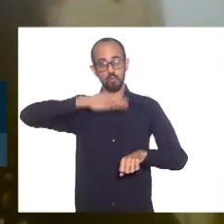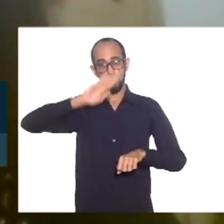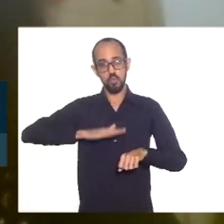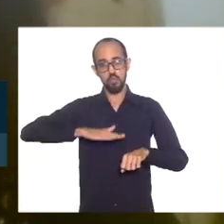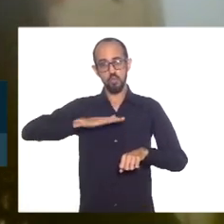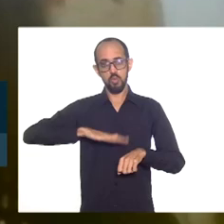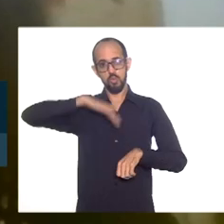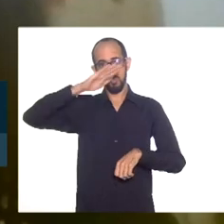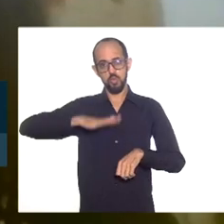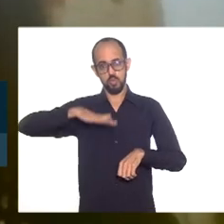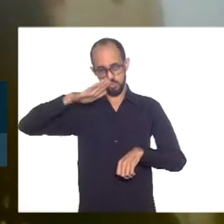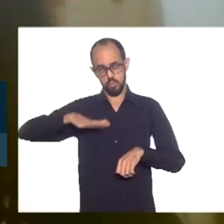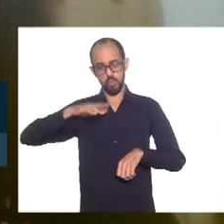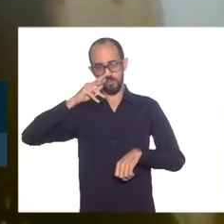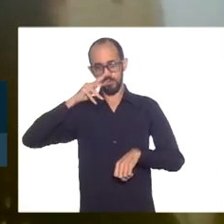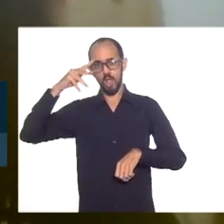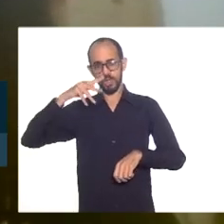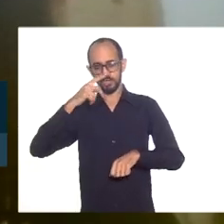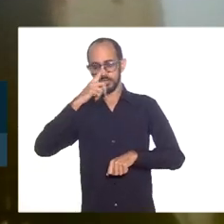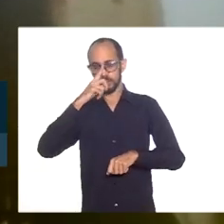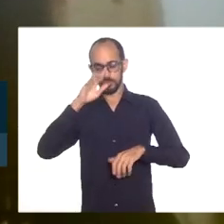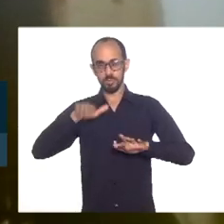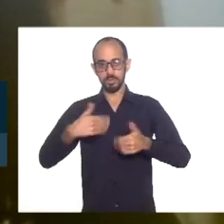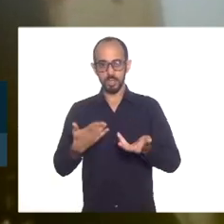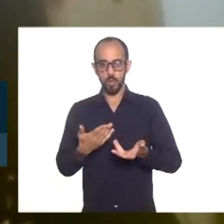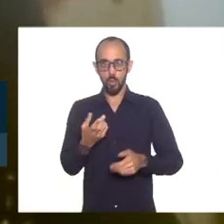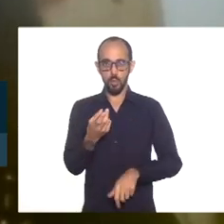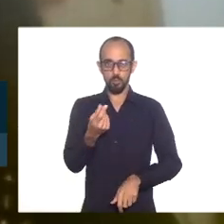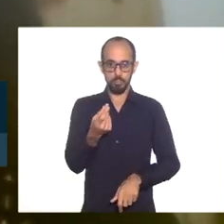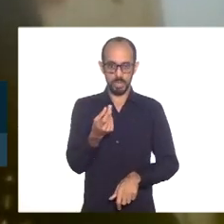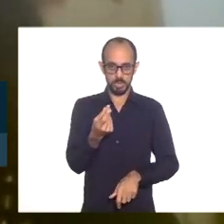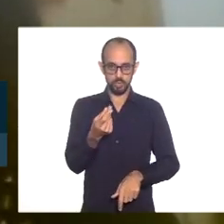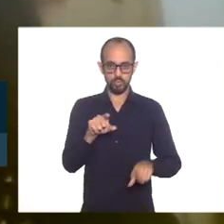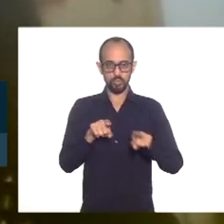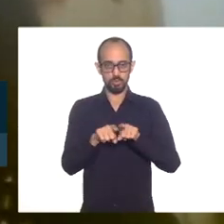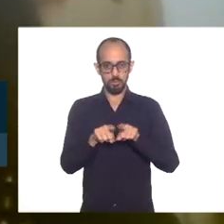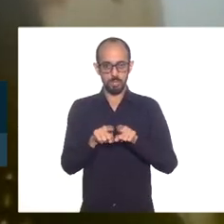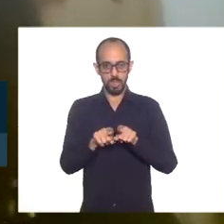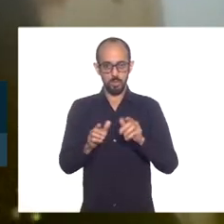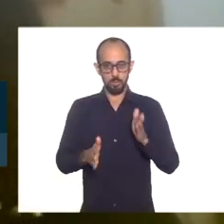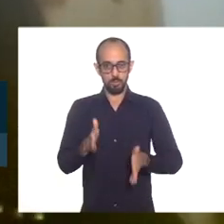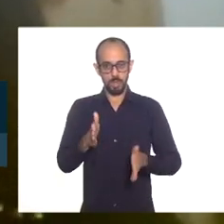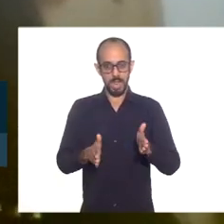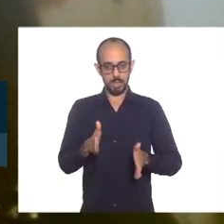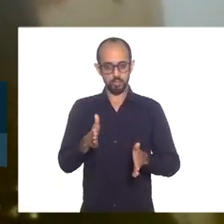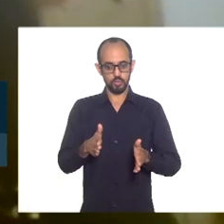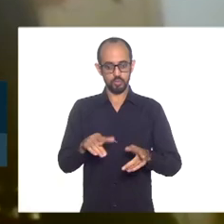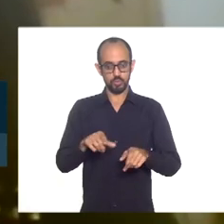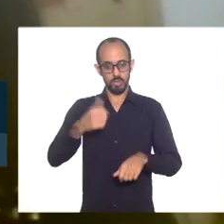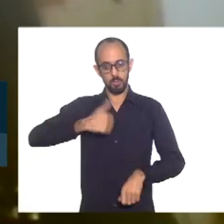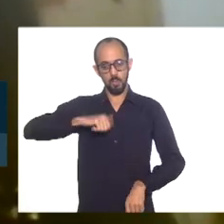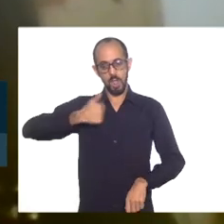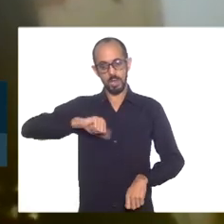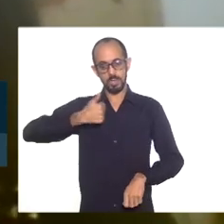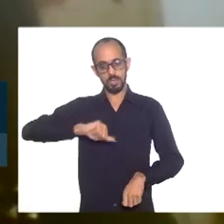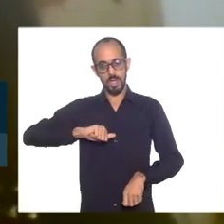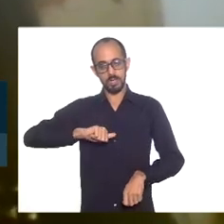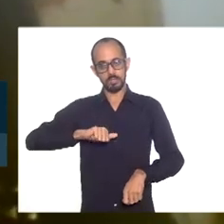Portanto, essa questão, tanto do preço, quanto do prazo, e quanto da qualidade,